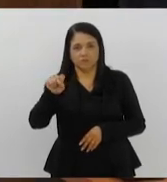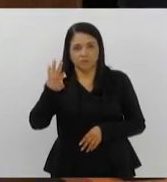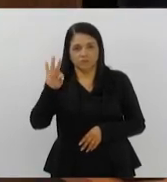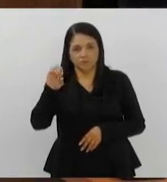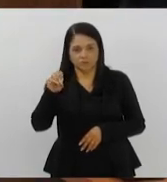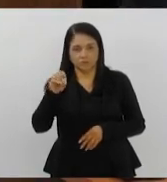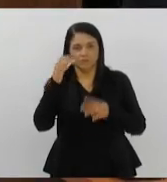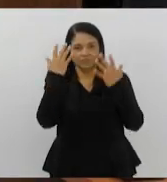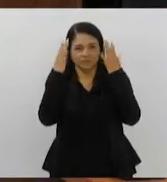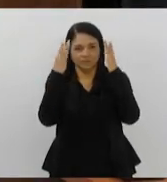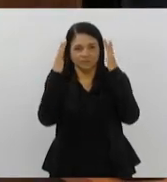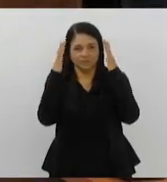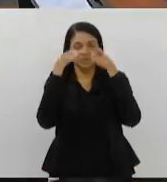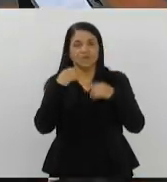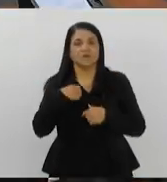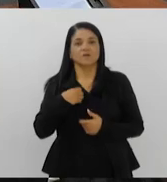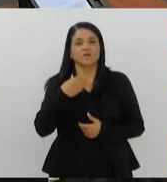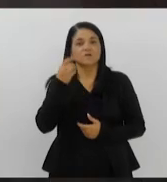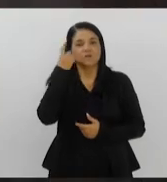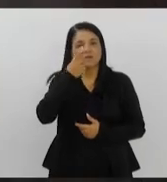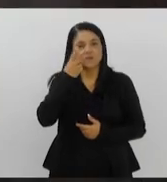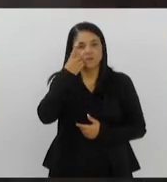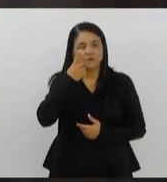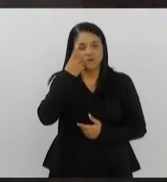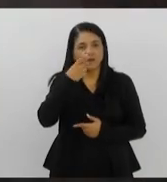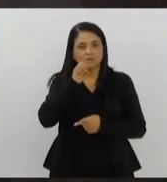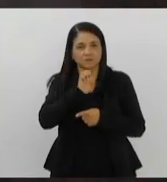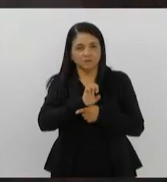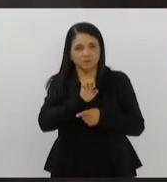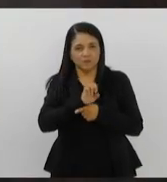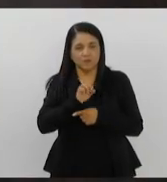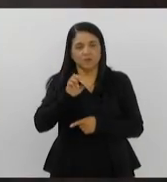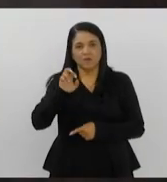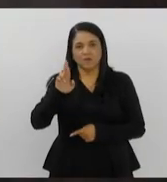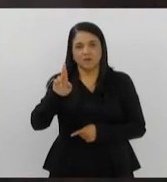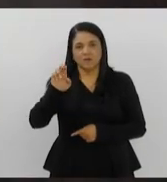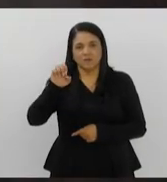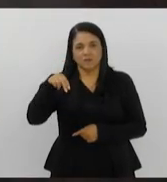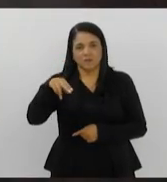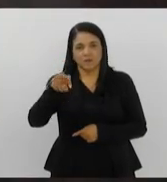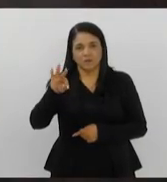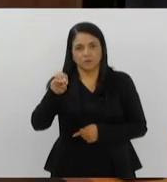Augusto o senhor deputado estadual Renato